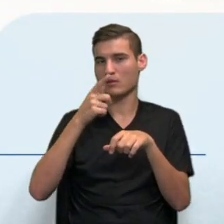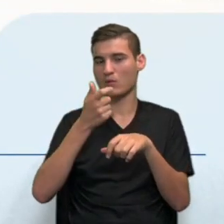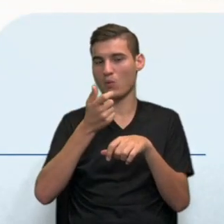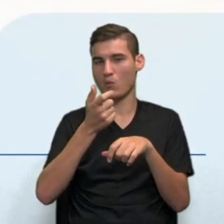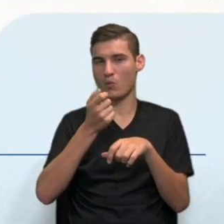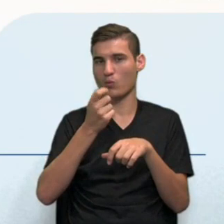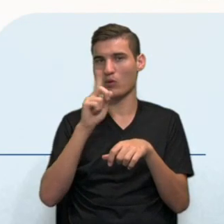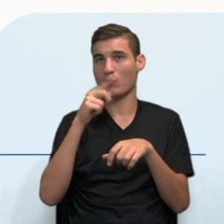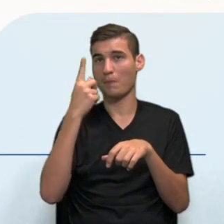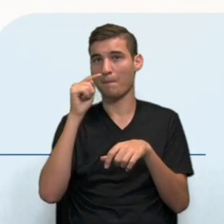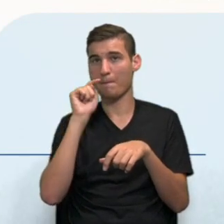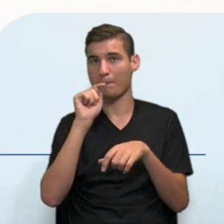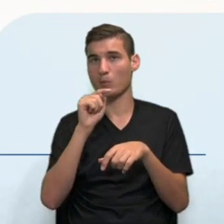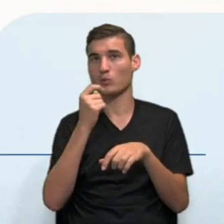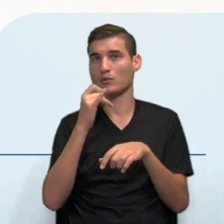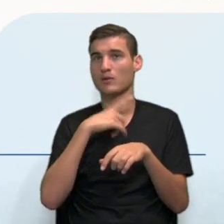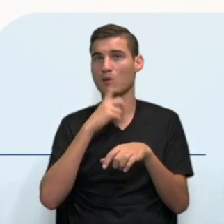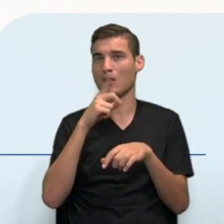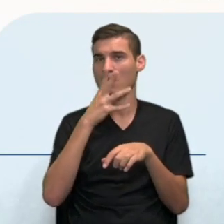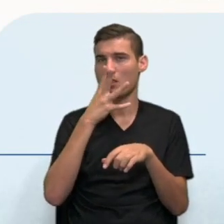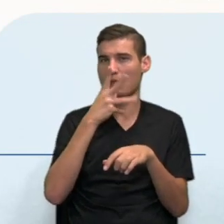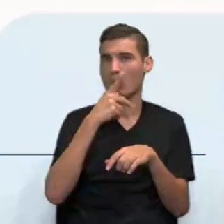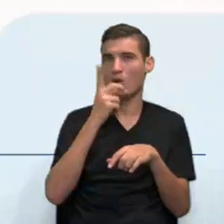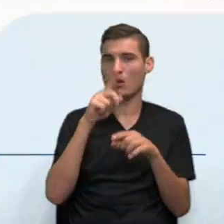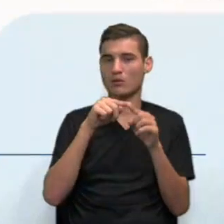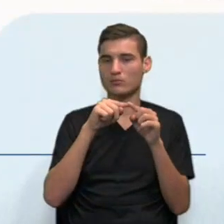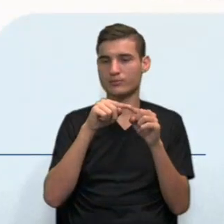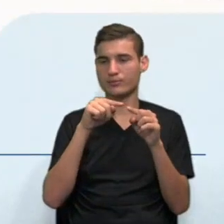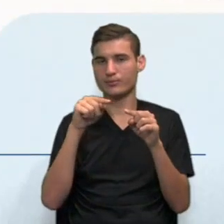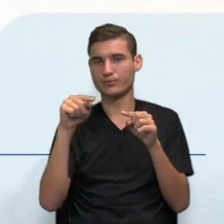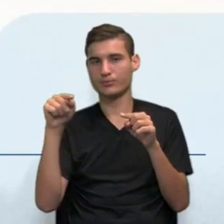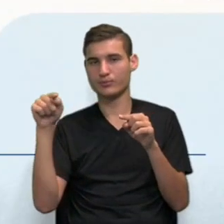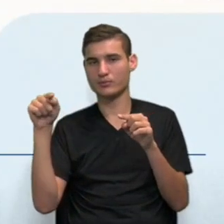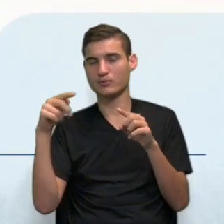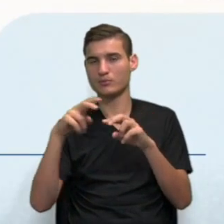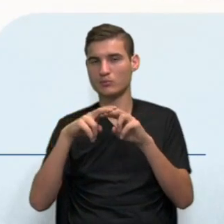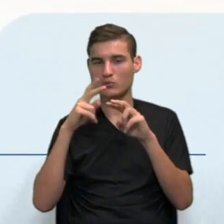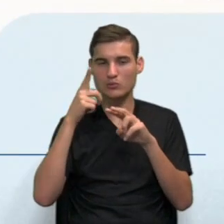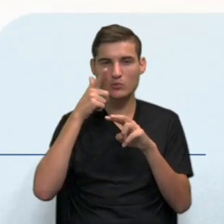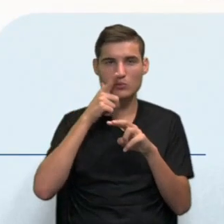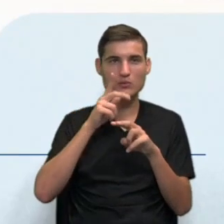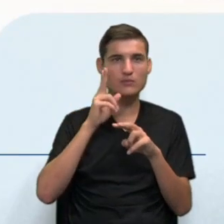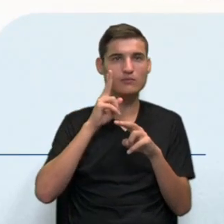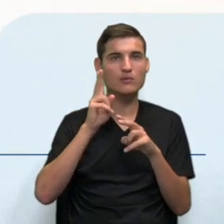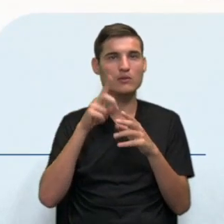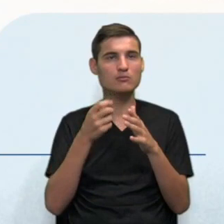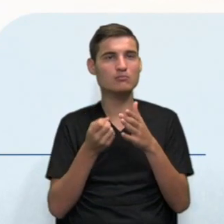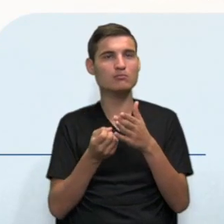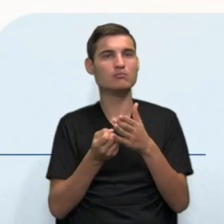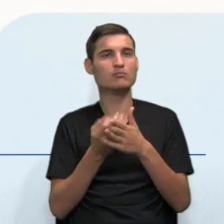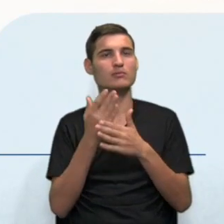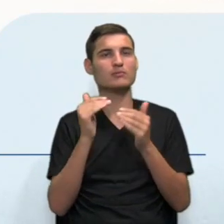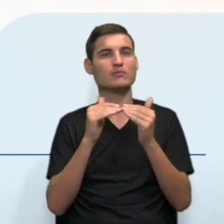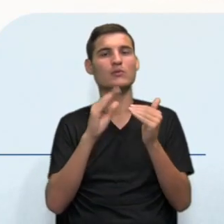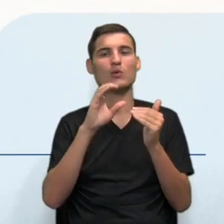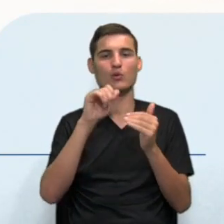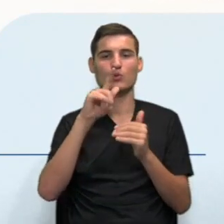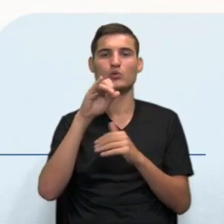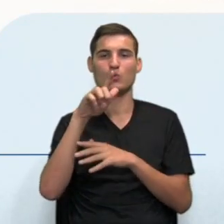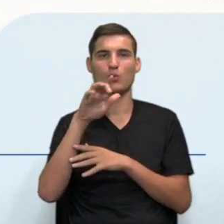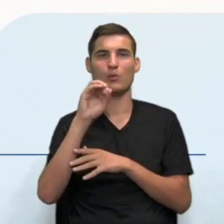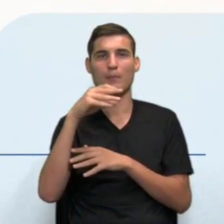controle, era um ponto. Se fosse um aperto demorado, era um risco. Então, assim, ele conseguiu criar o chamado código